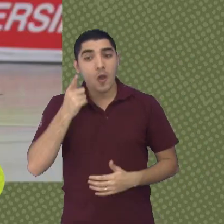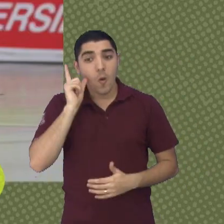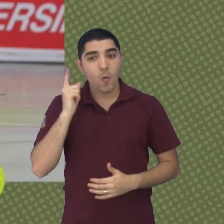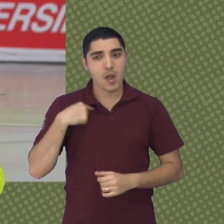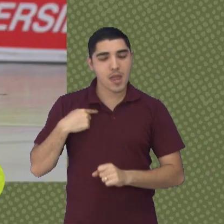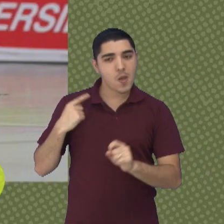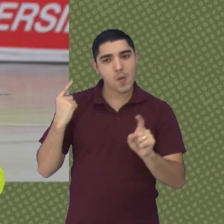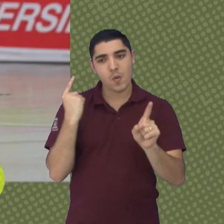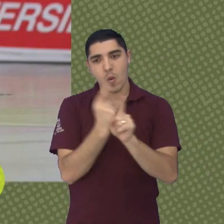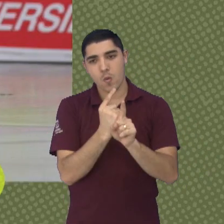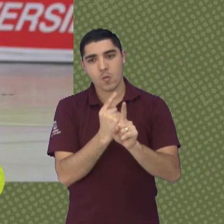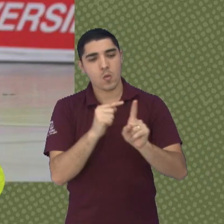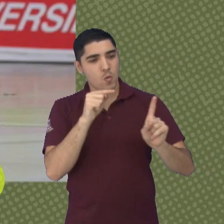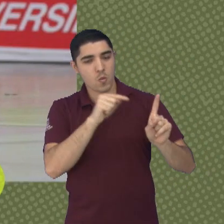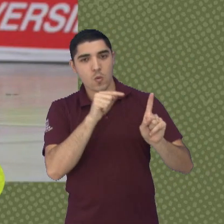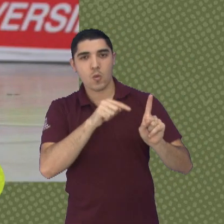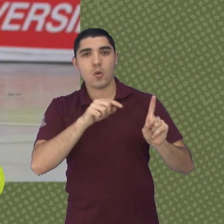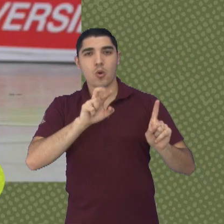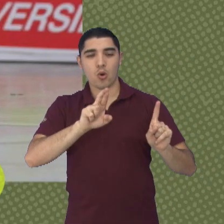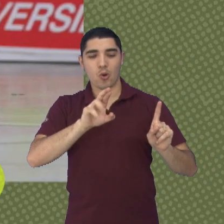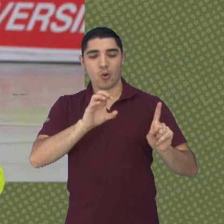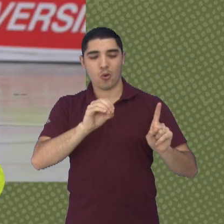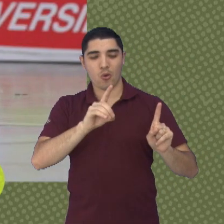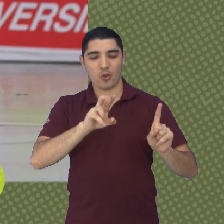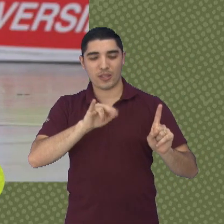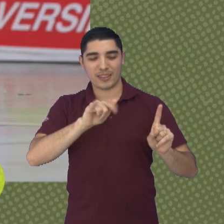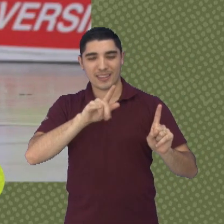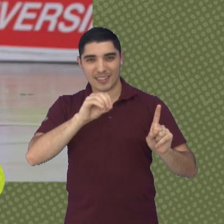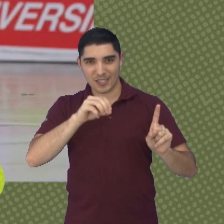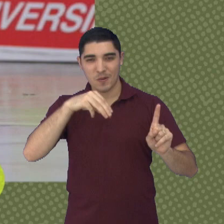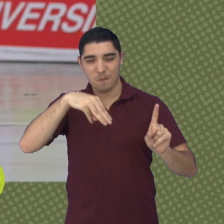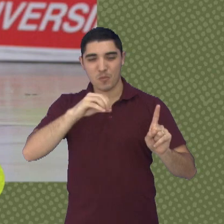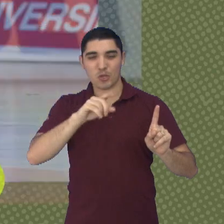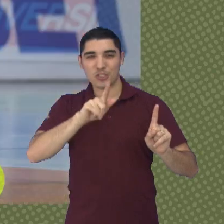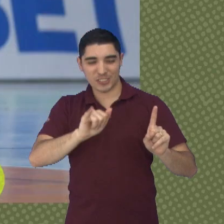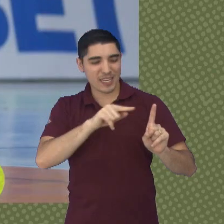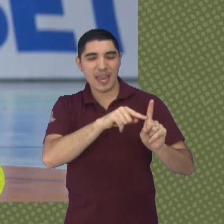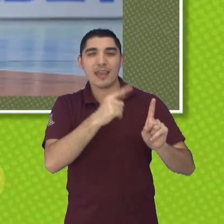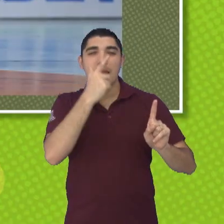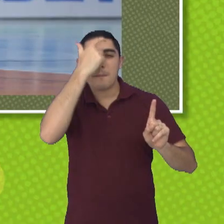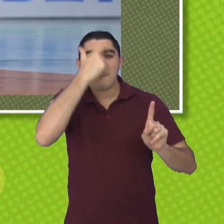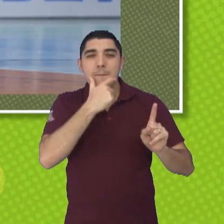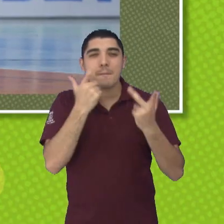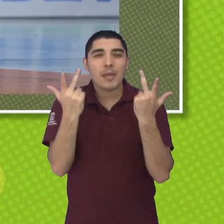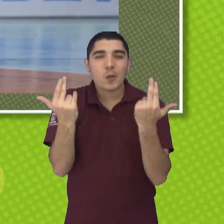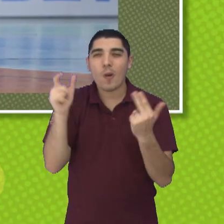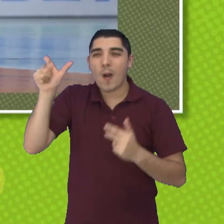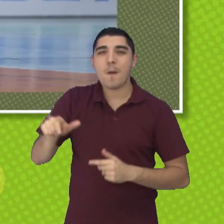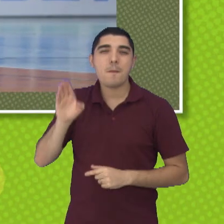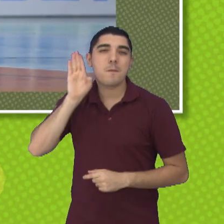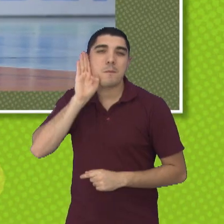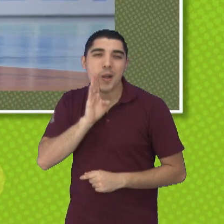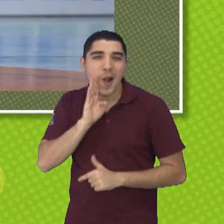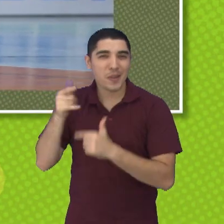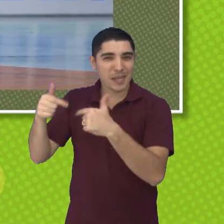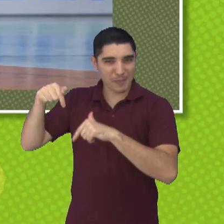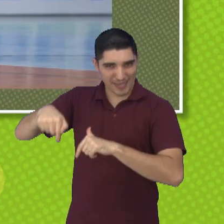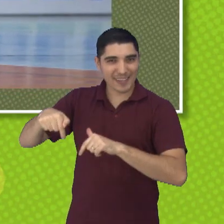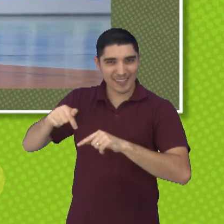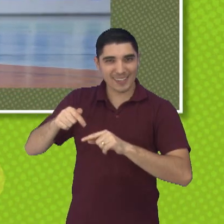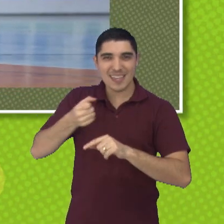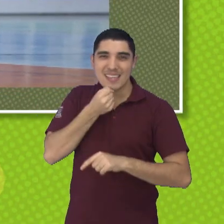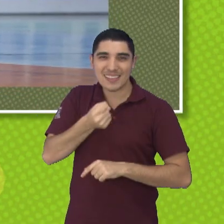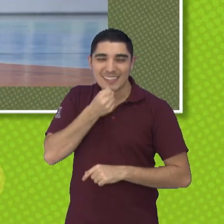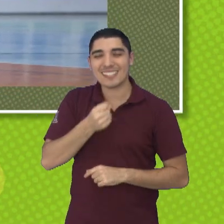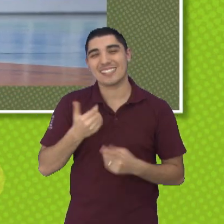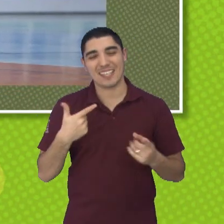o Rodrigo Mogi. O Mogi, o nosso Paulo 2, Paulo Ricardo 2, a missão. A gente se encontrou